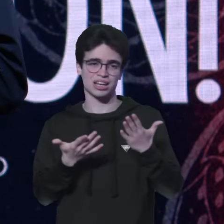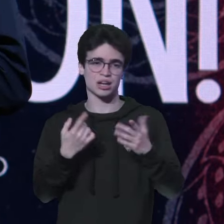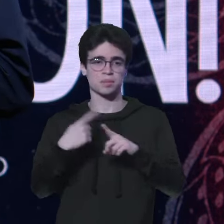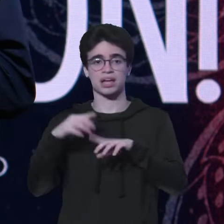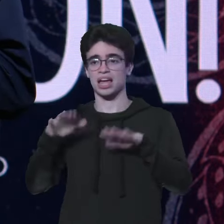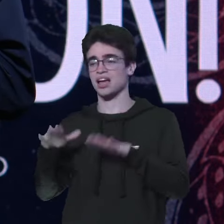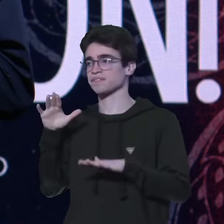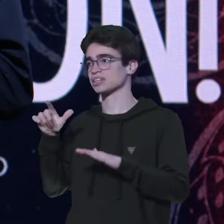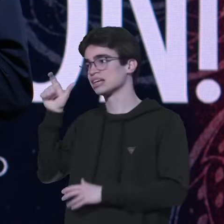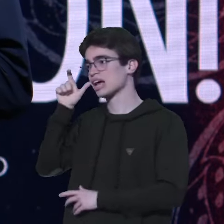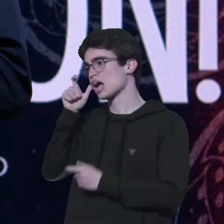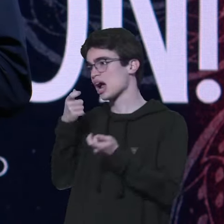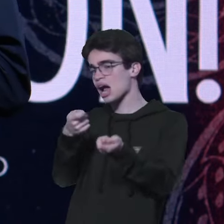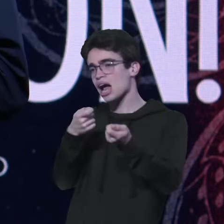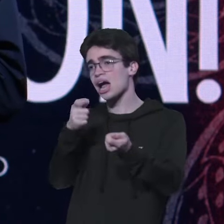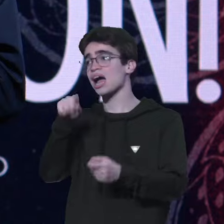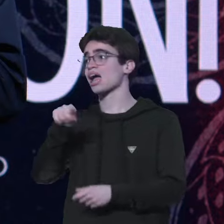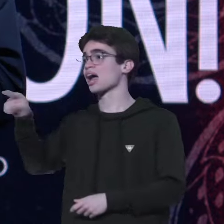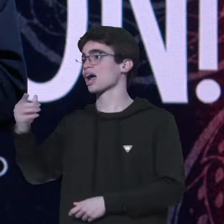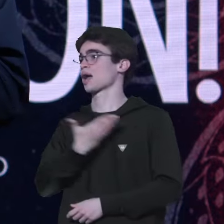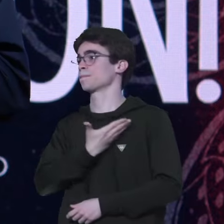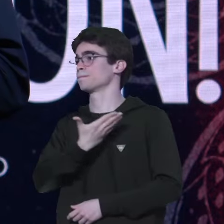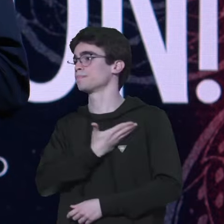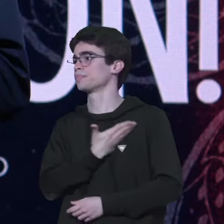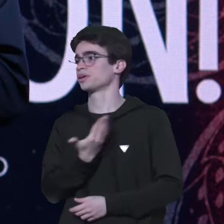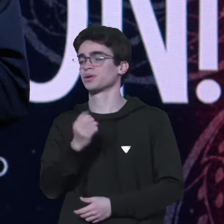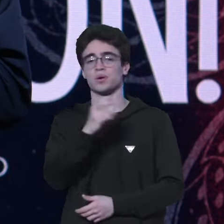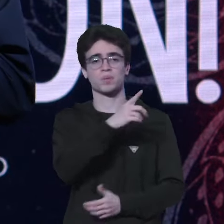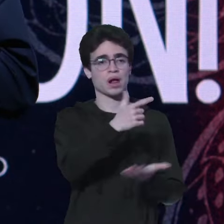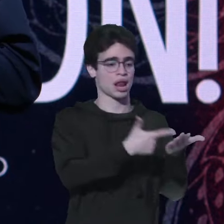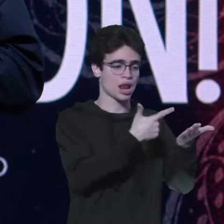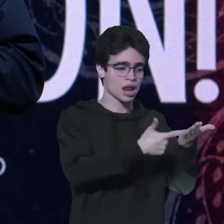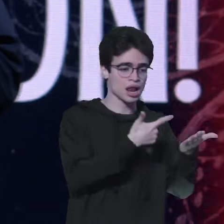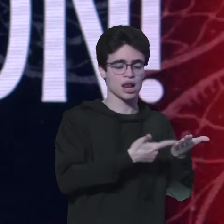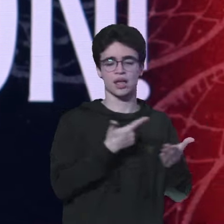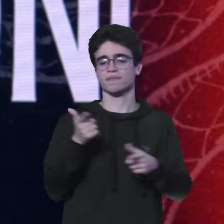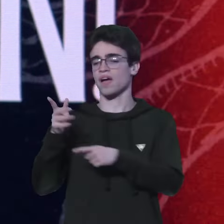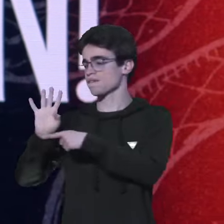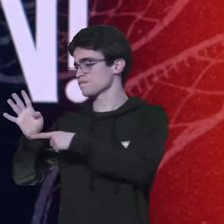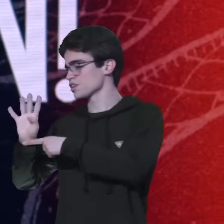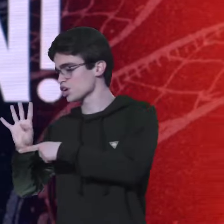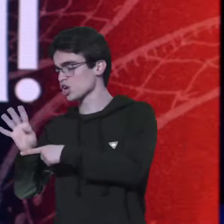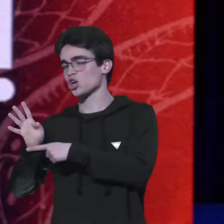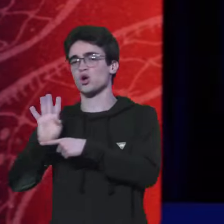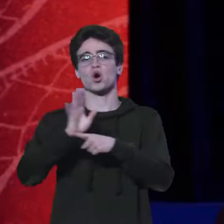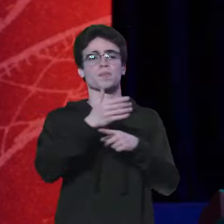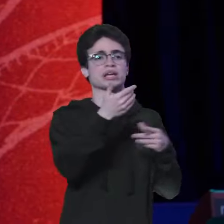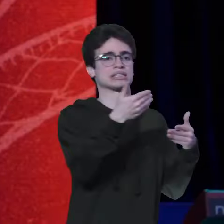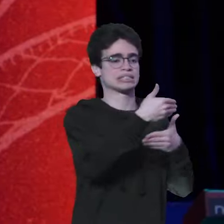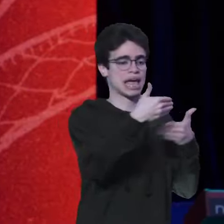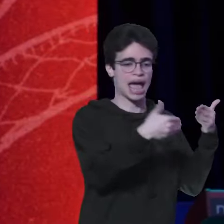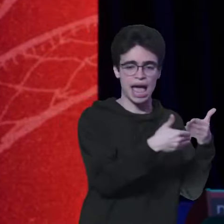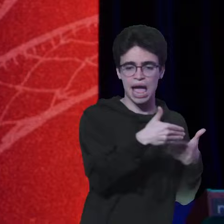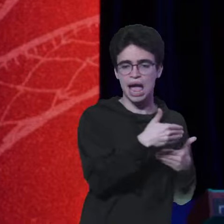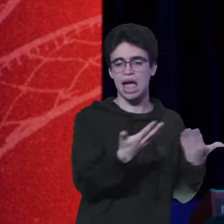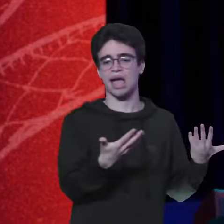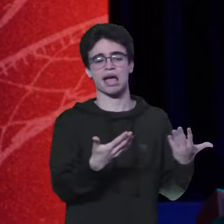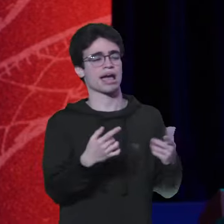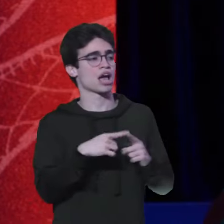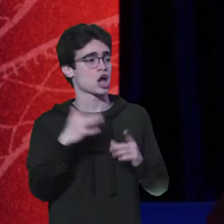seu. É um livro que você está lendo, é um filme que você está assistindo, é uma série. Eu não